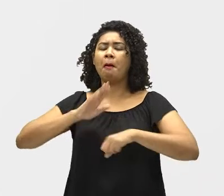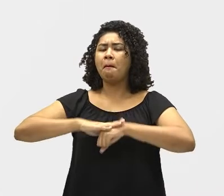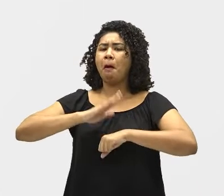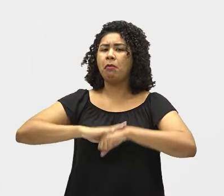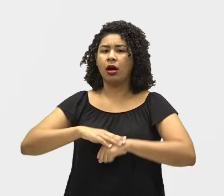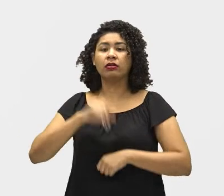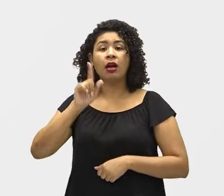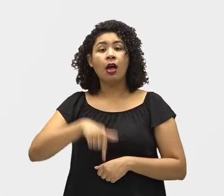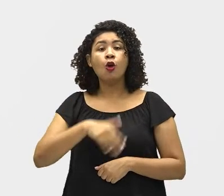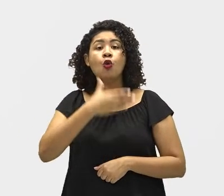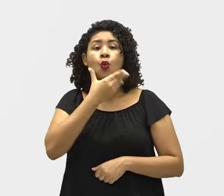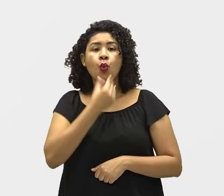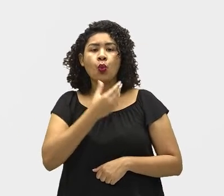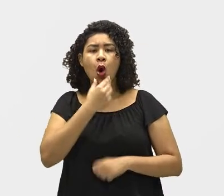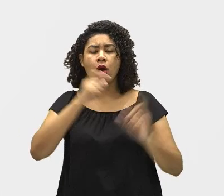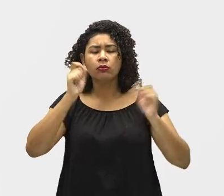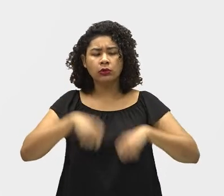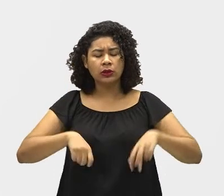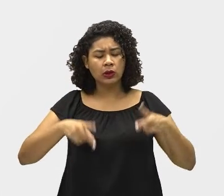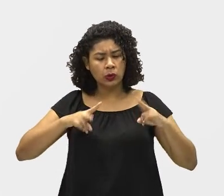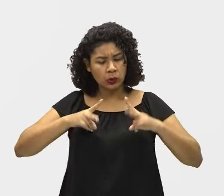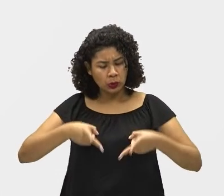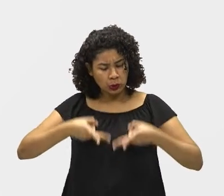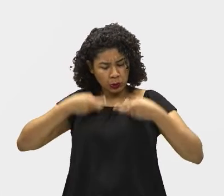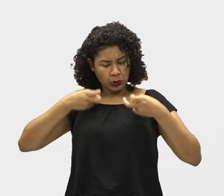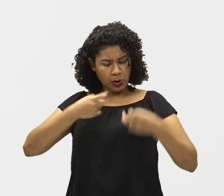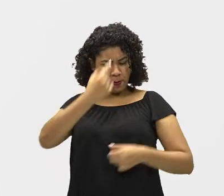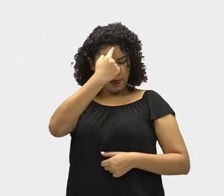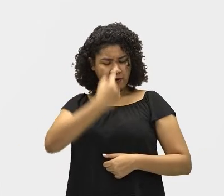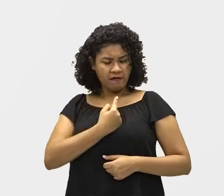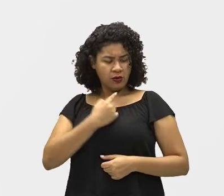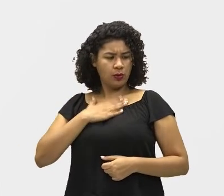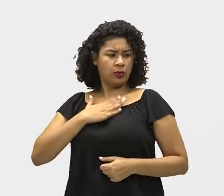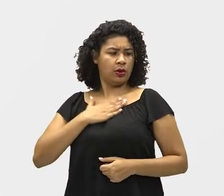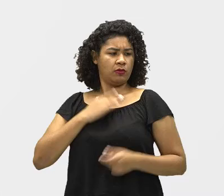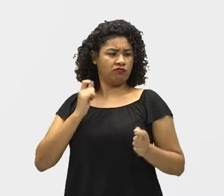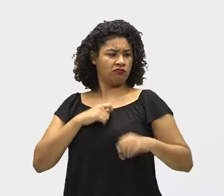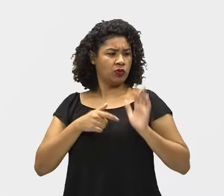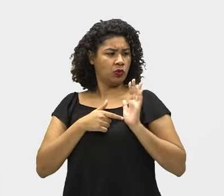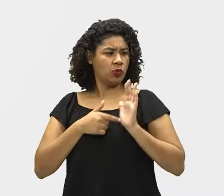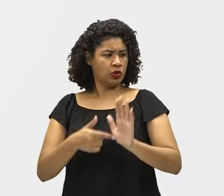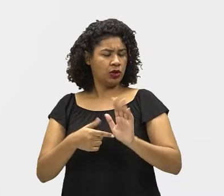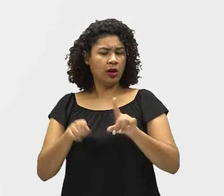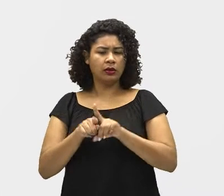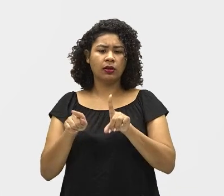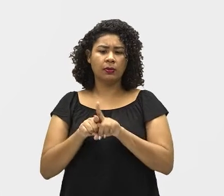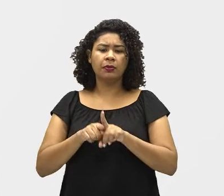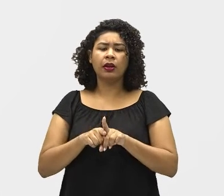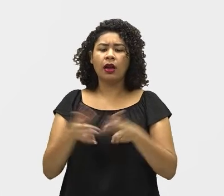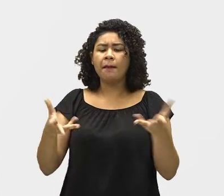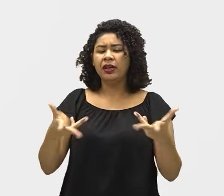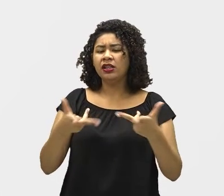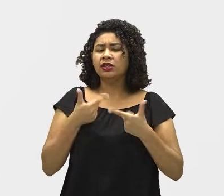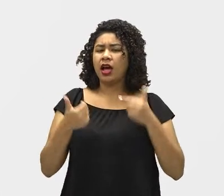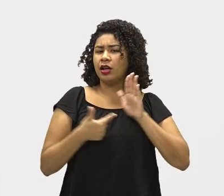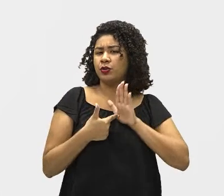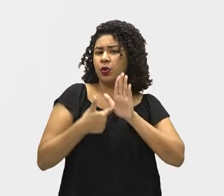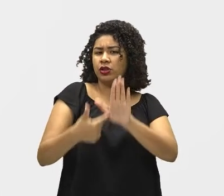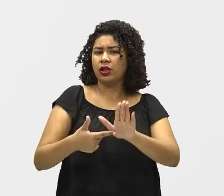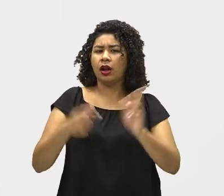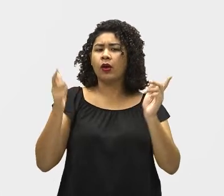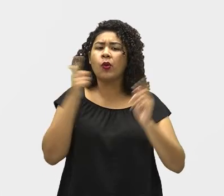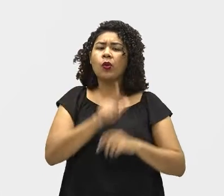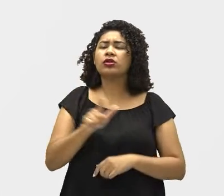si próprio, buscando afirmar a sua própria personalidade, mostrar seus talentos, atingir a fama e satisfazer